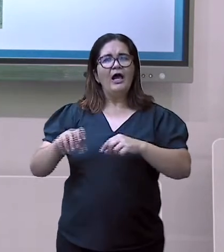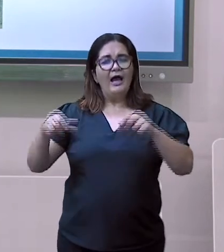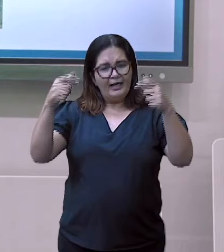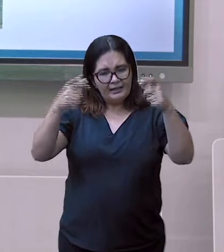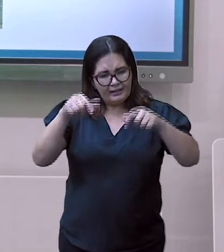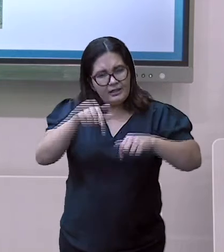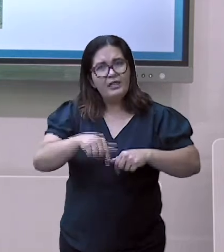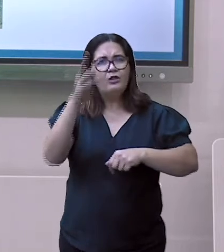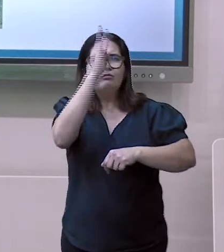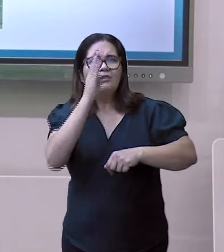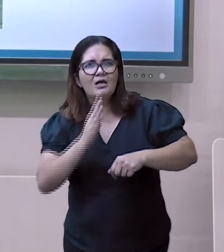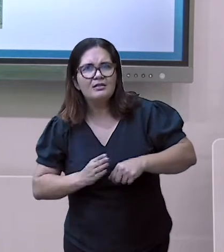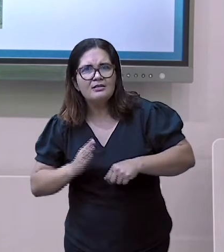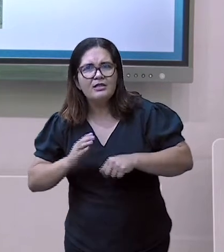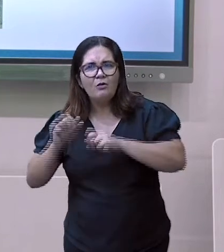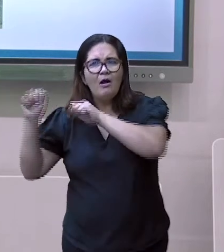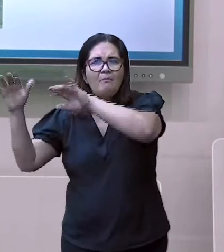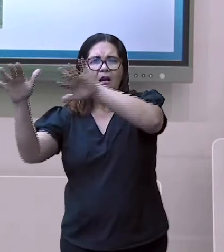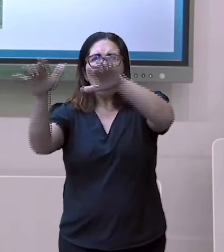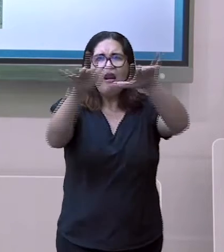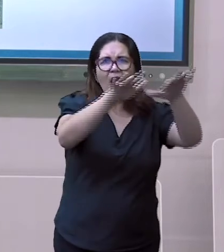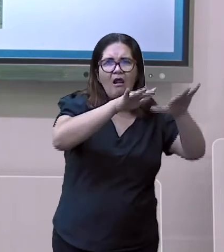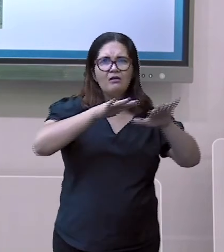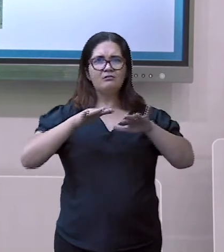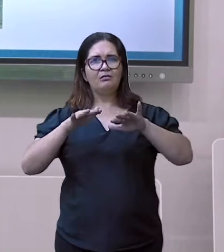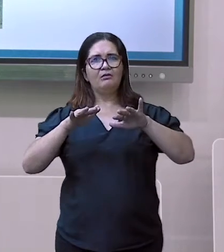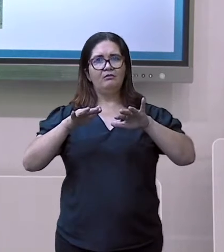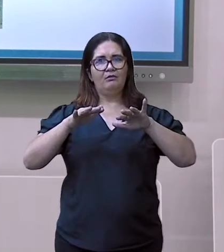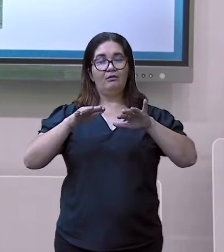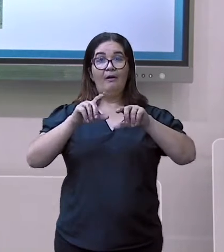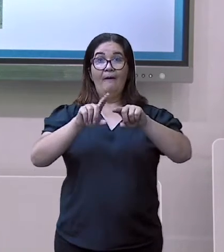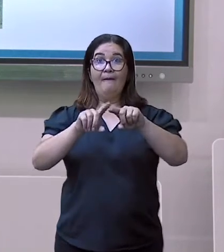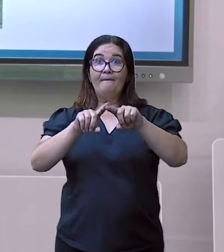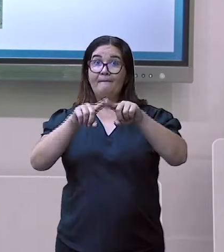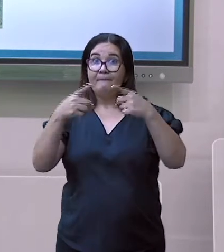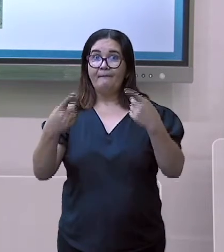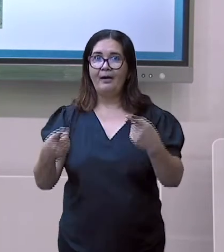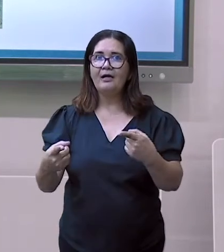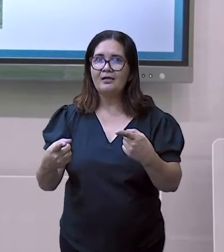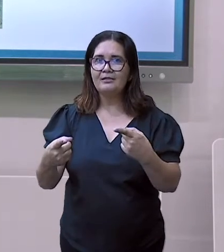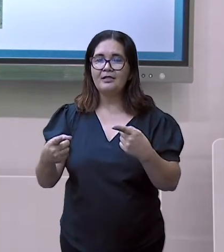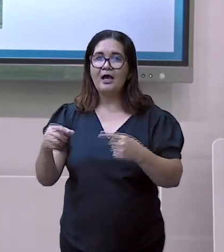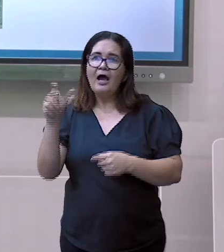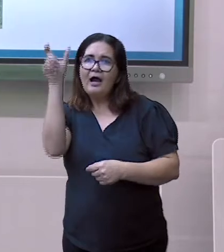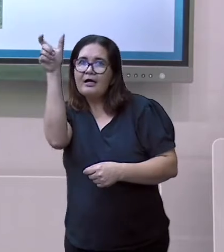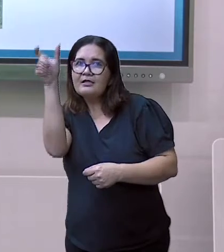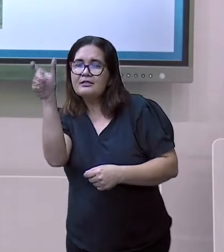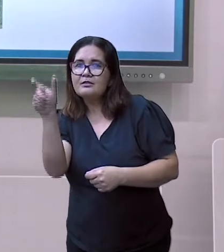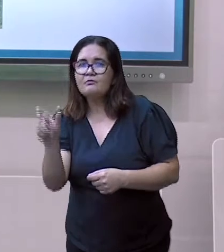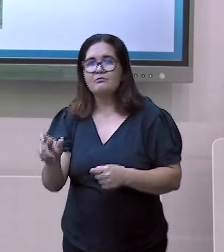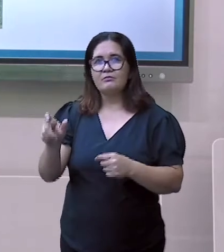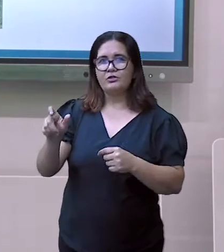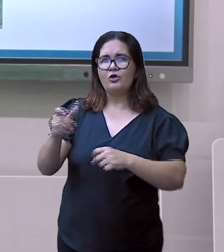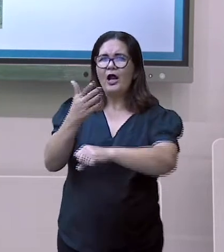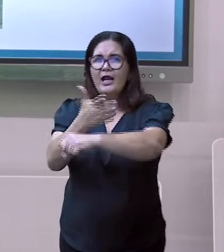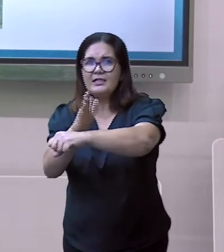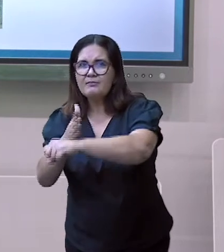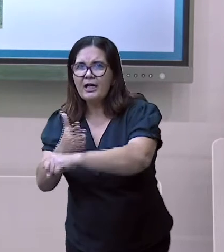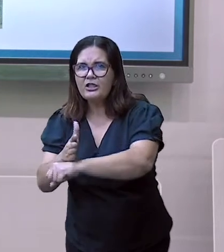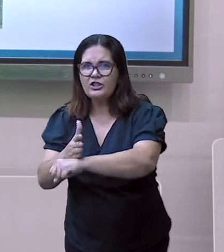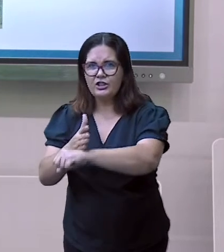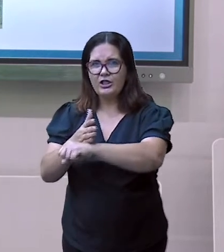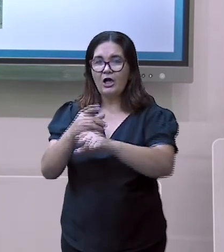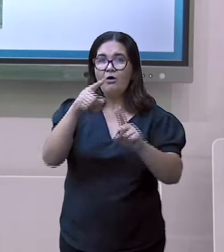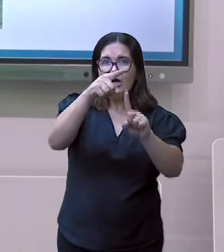1998, ela ainda acontece às escondidas. A prática possui herança cultural dos pescadores